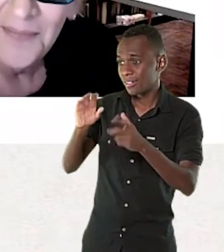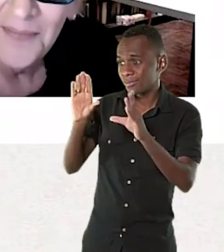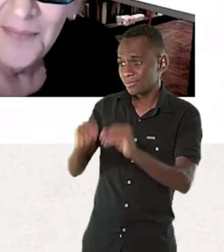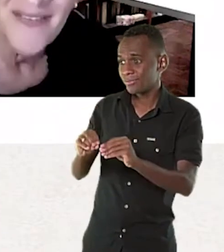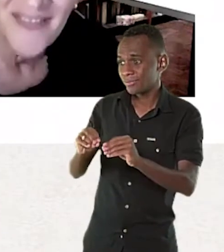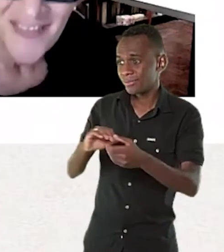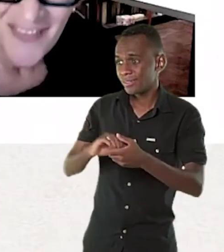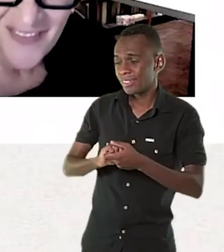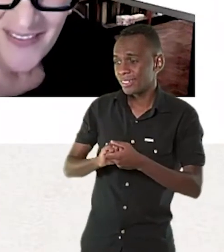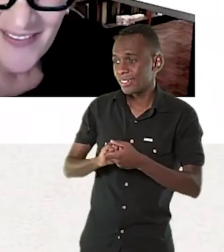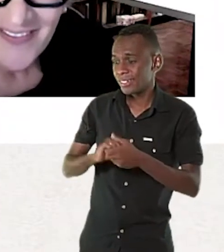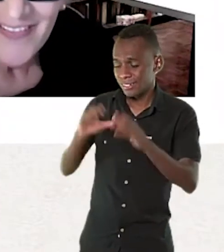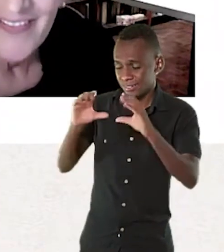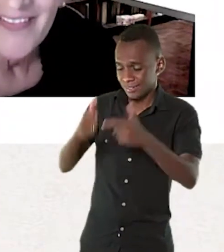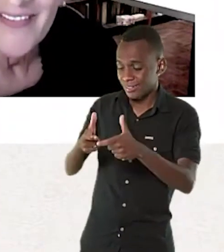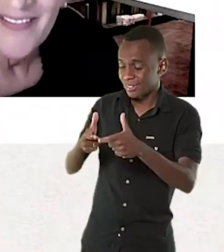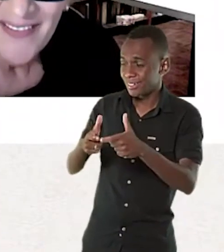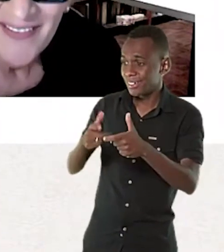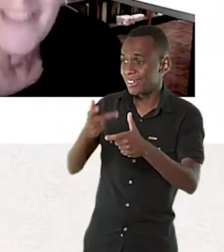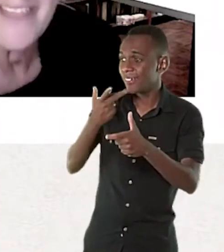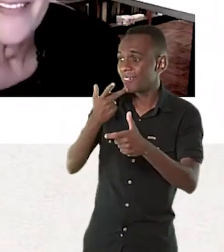falou? A louca falou.